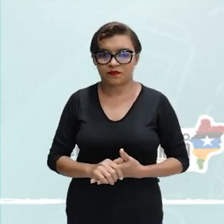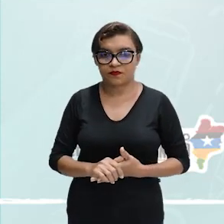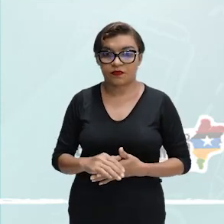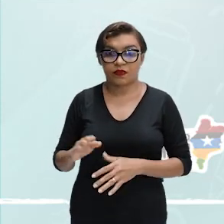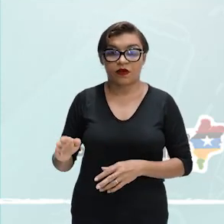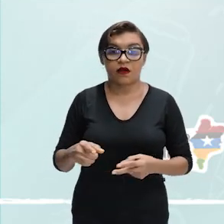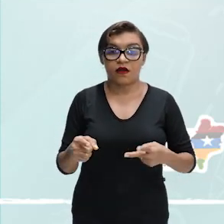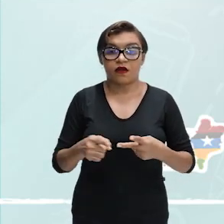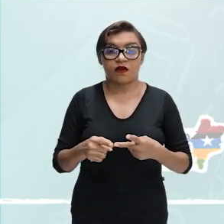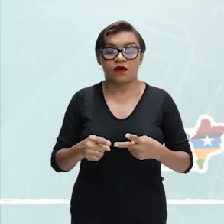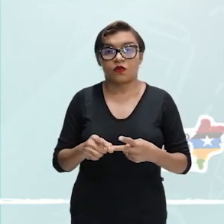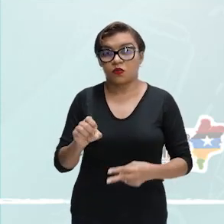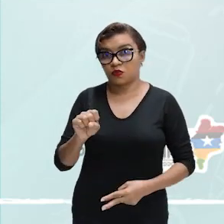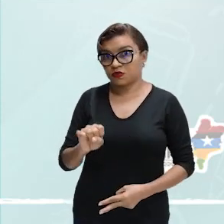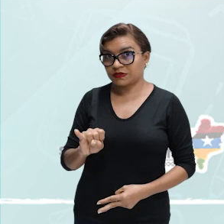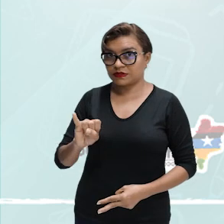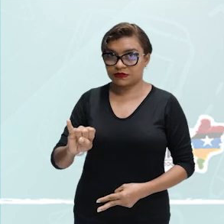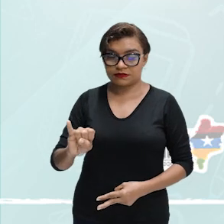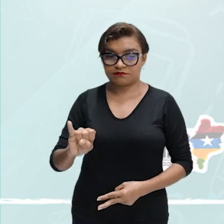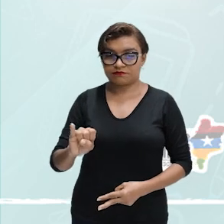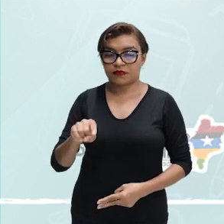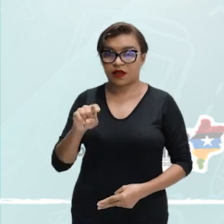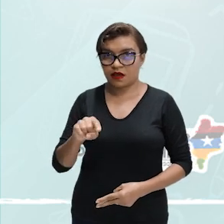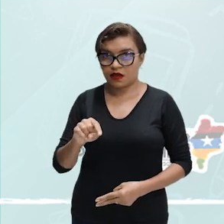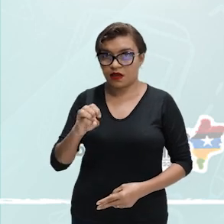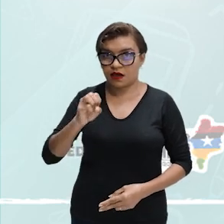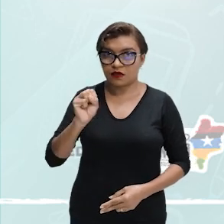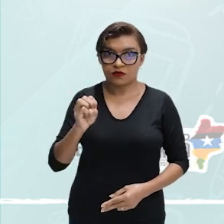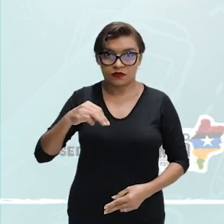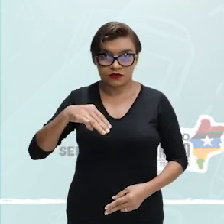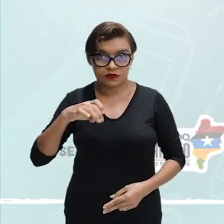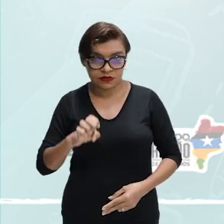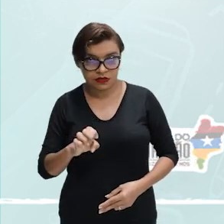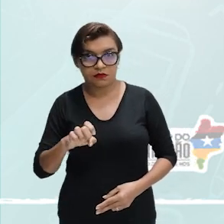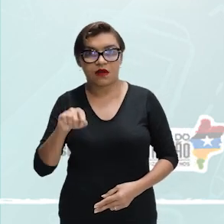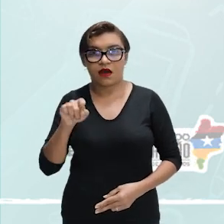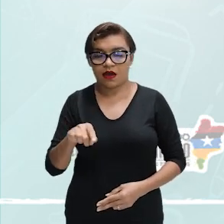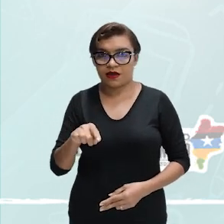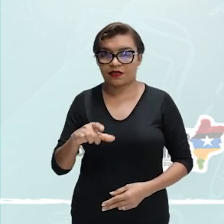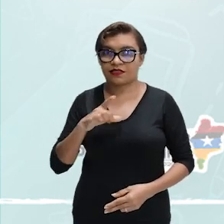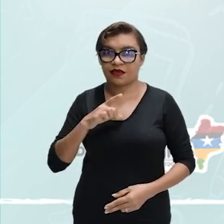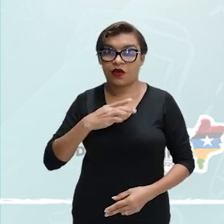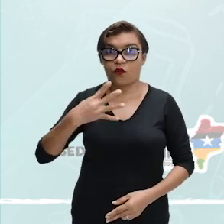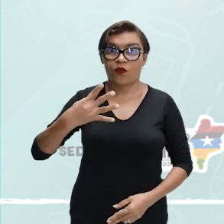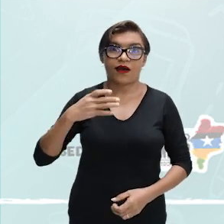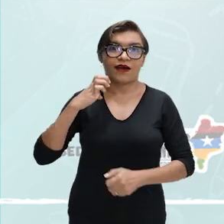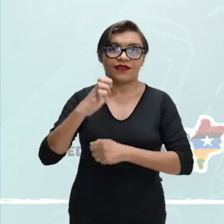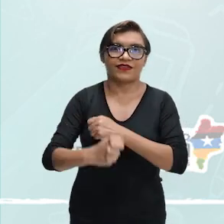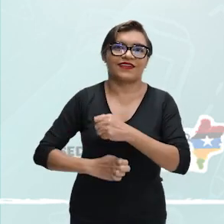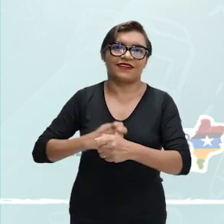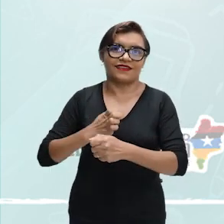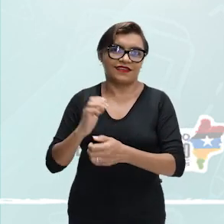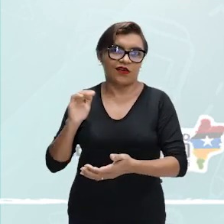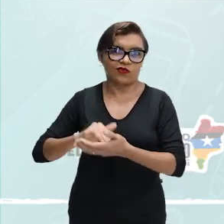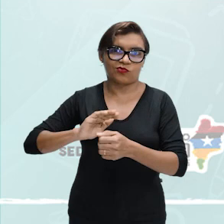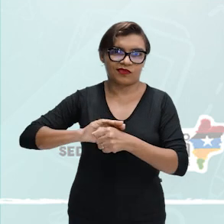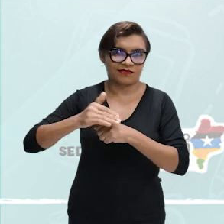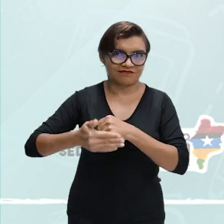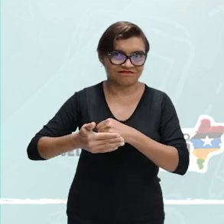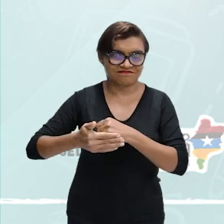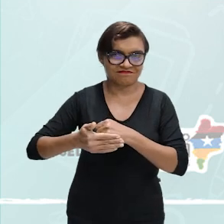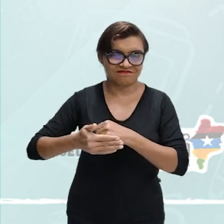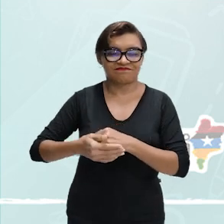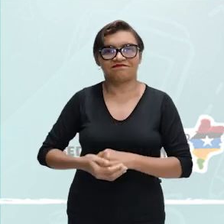silício, que é o semicondutor, ele apresenta 4 elétrons na última camada. Tá